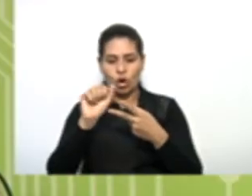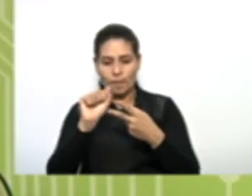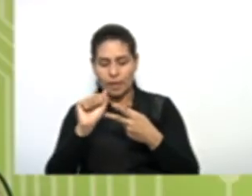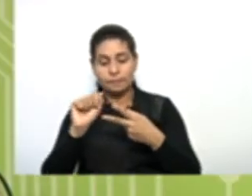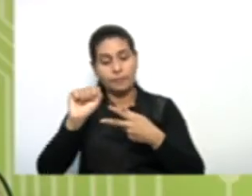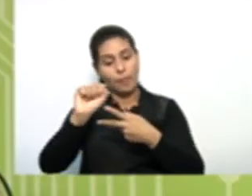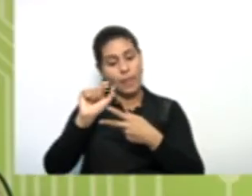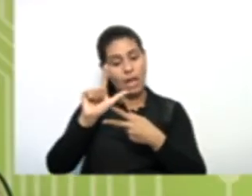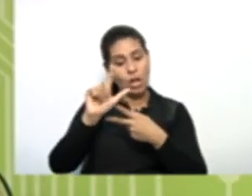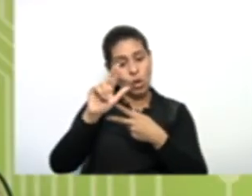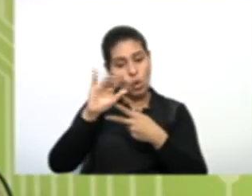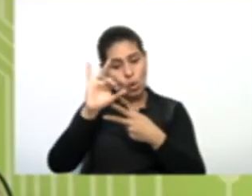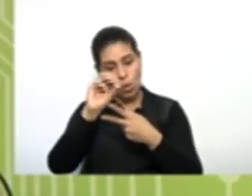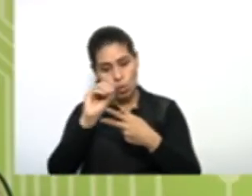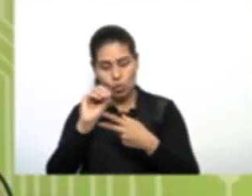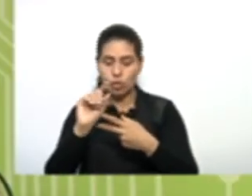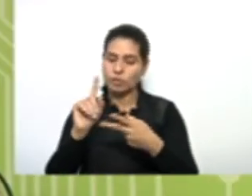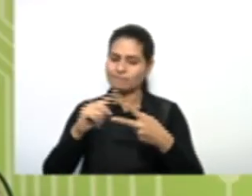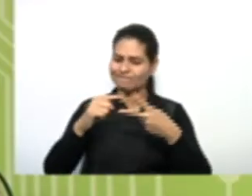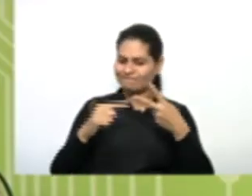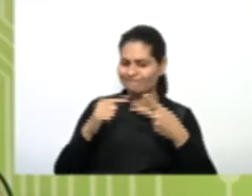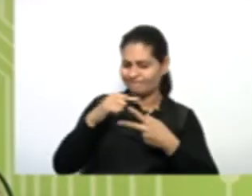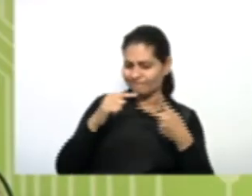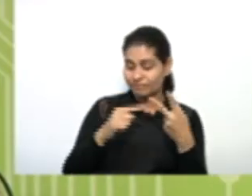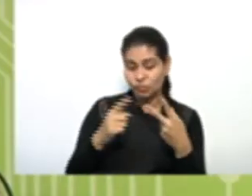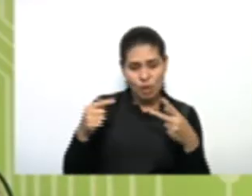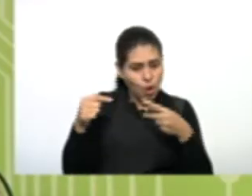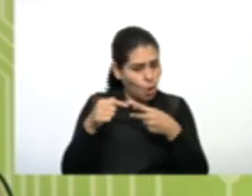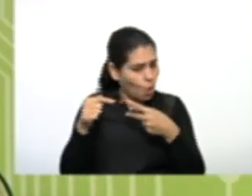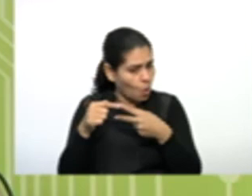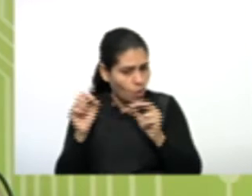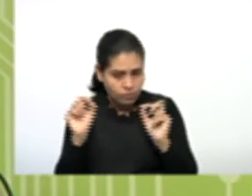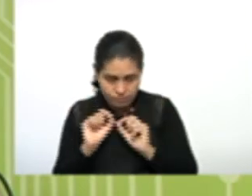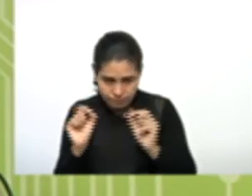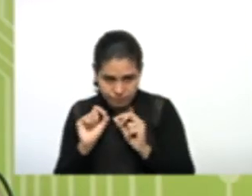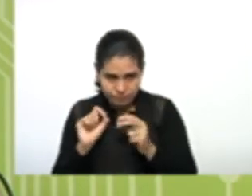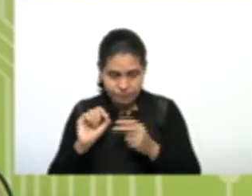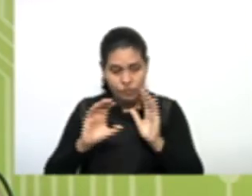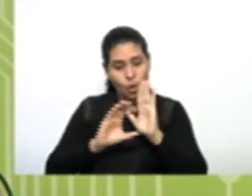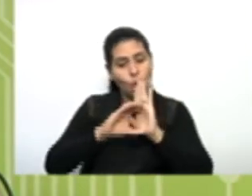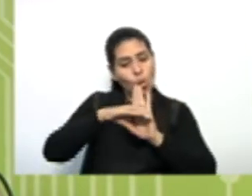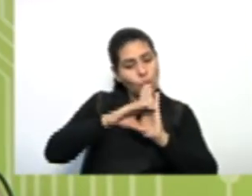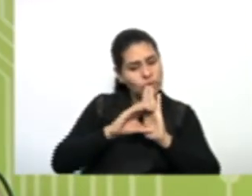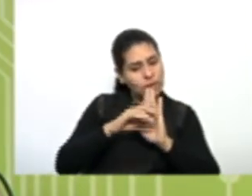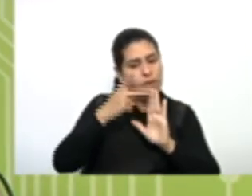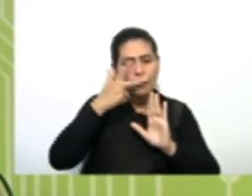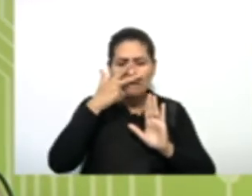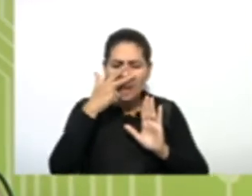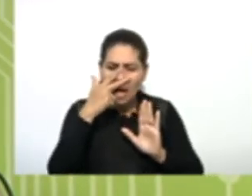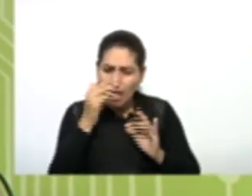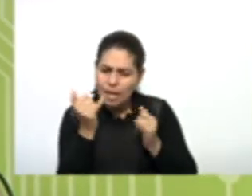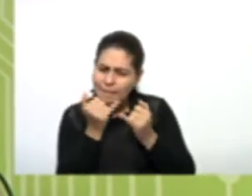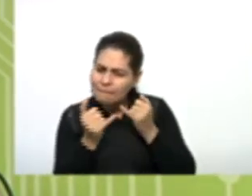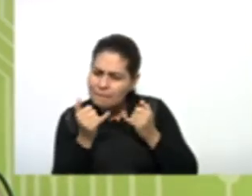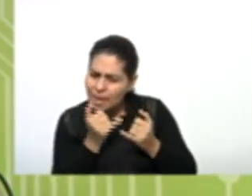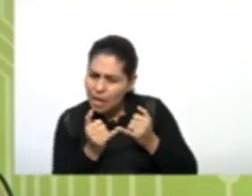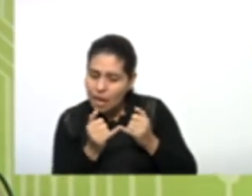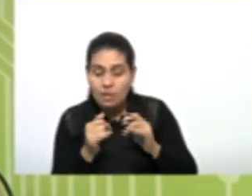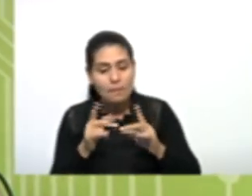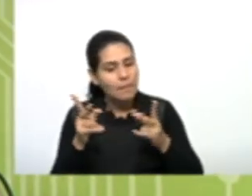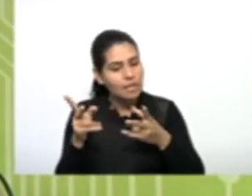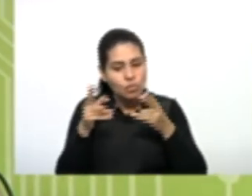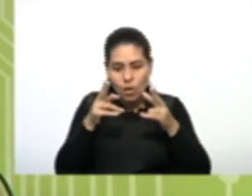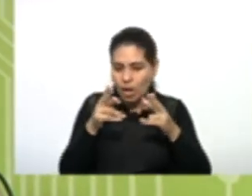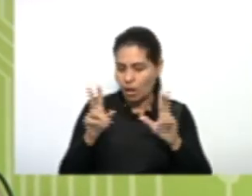hoje nós tentamos diferenciar um pouco essas duas palavras. Elas falam de conceitos que são muito parecidos, muito próximos, mas eles não